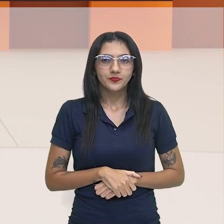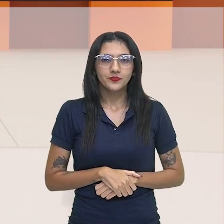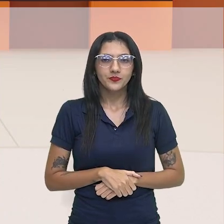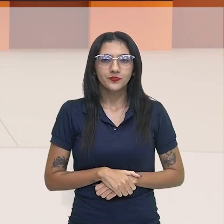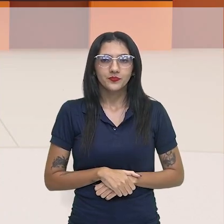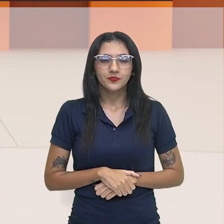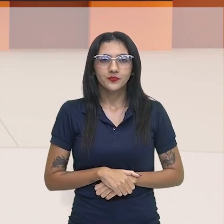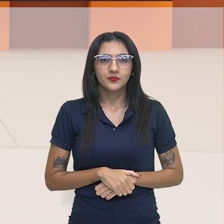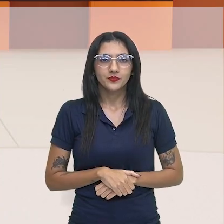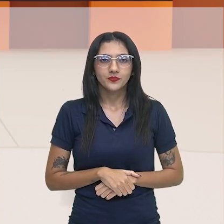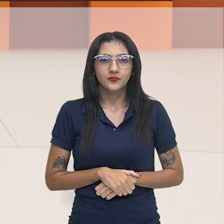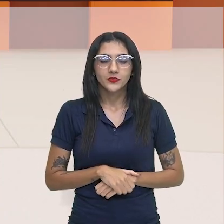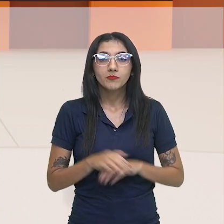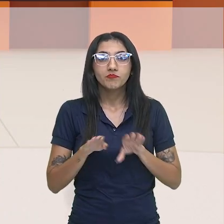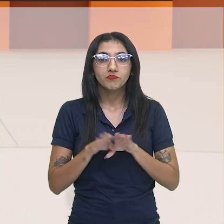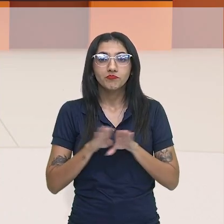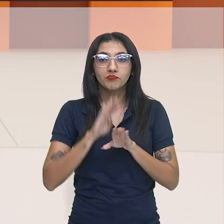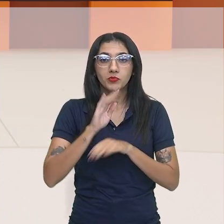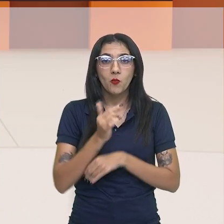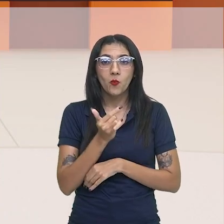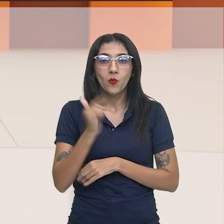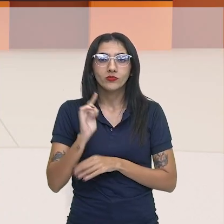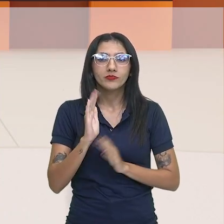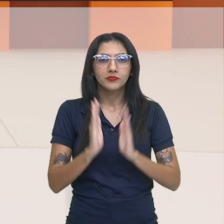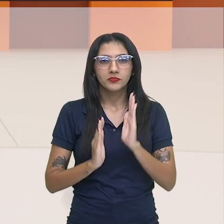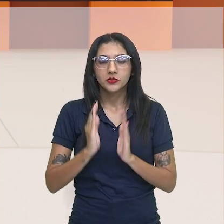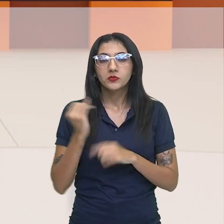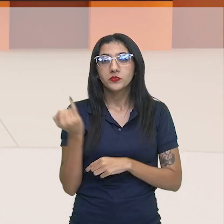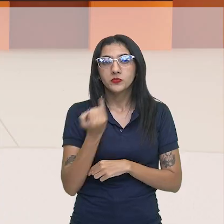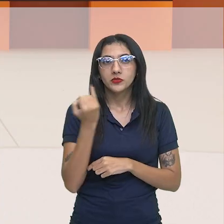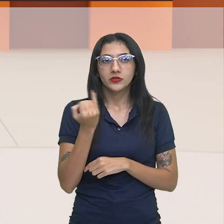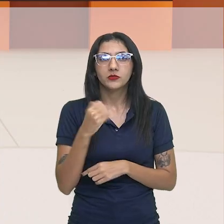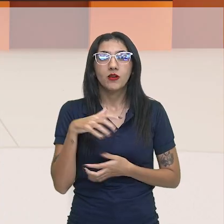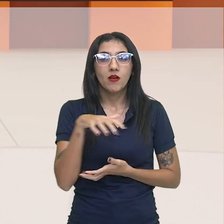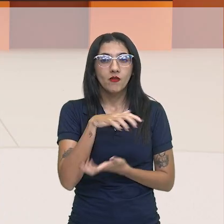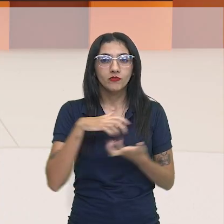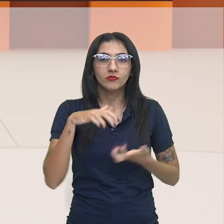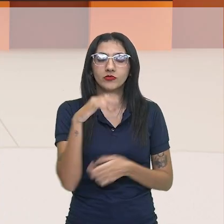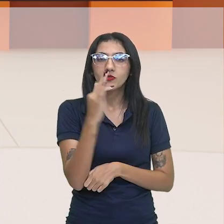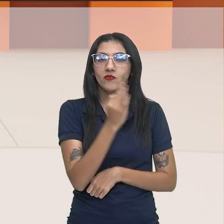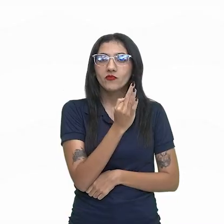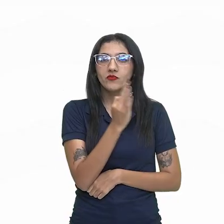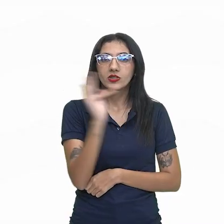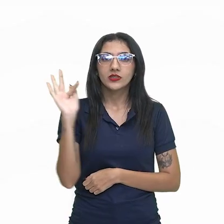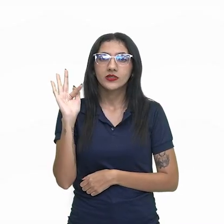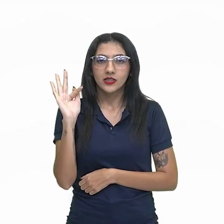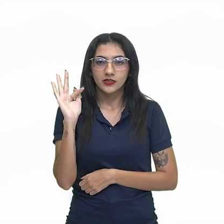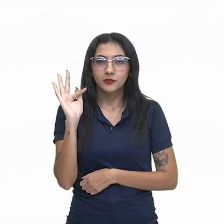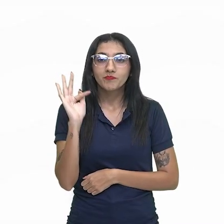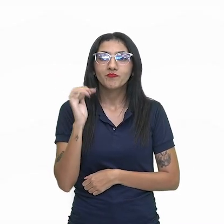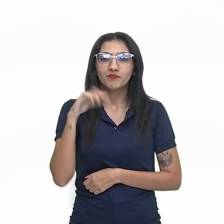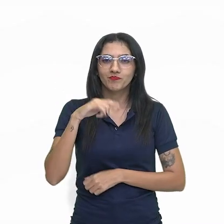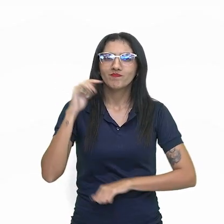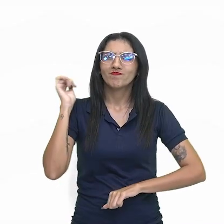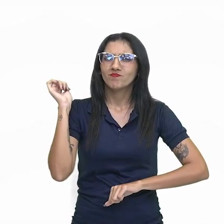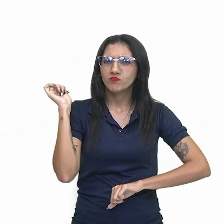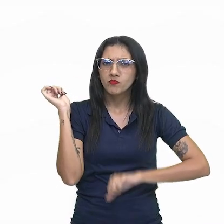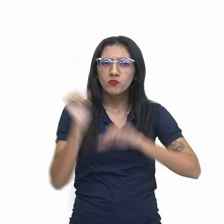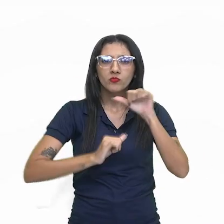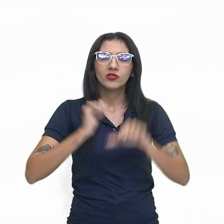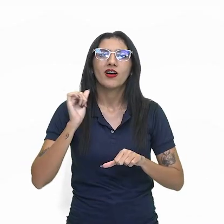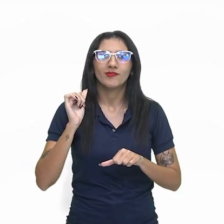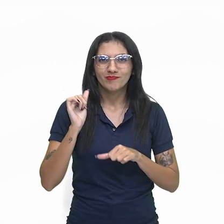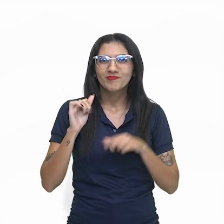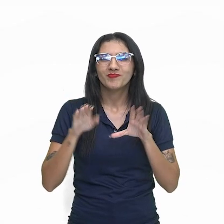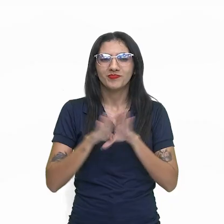contexto foi a Revolução Francesa, né? A Revolução Francesa, ela vai, então, mudar radicalmente,